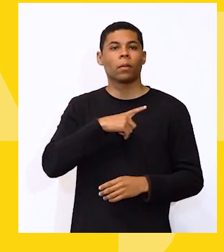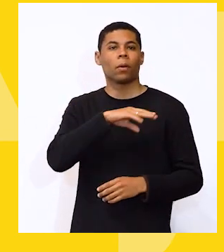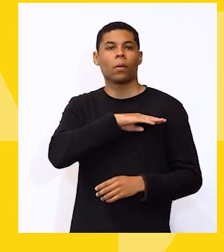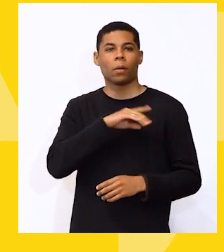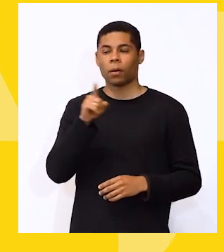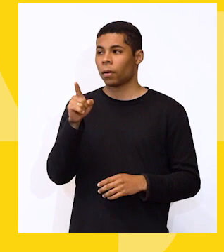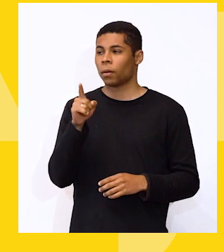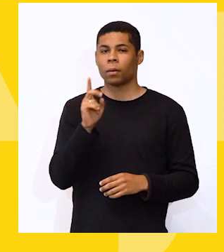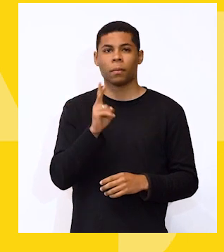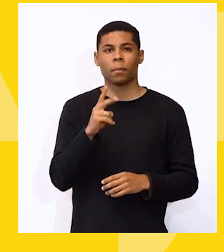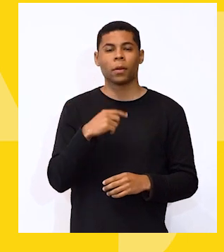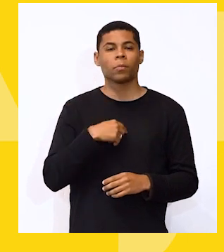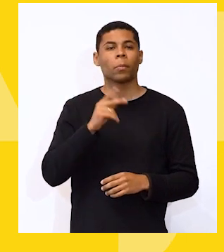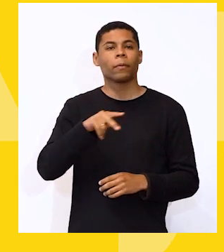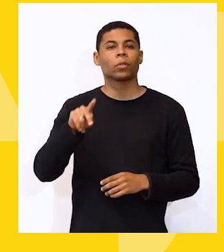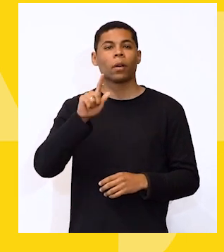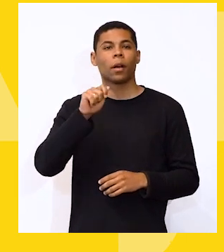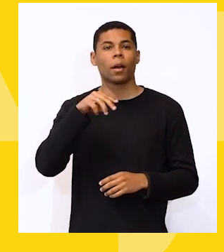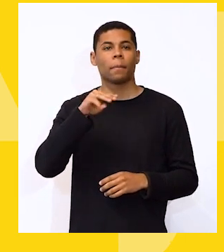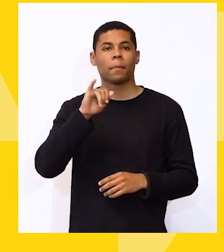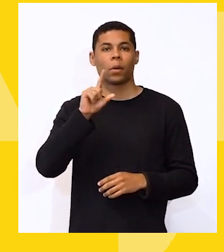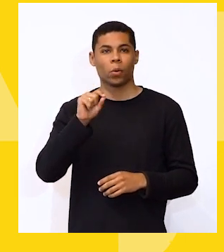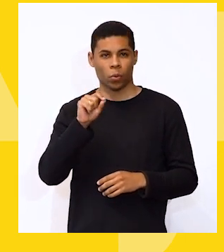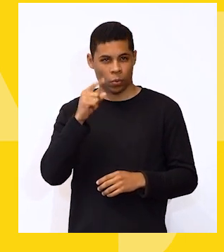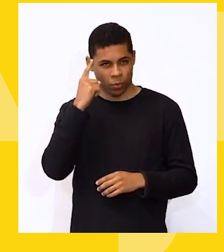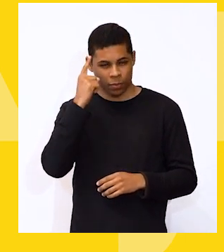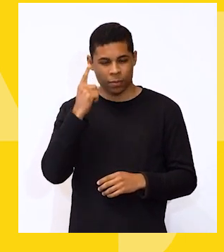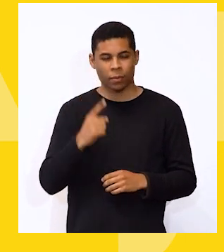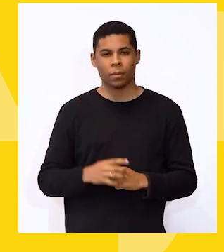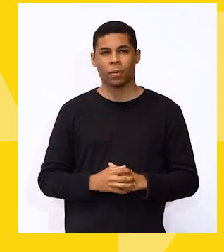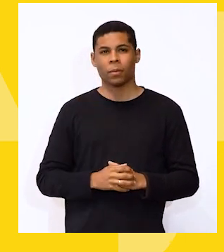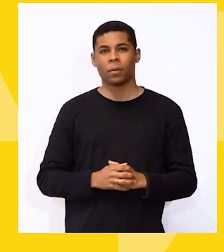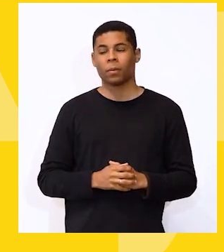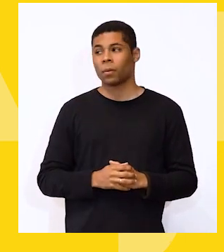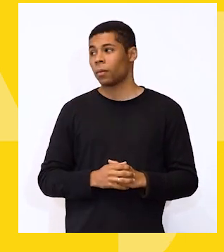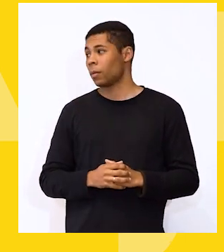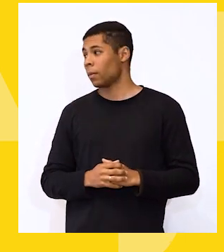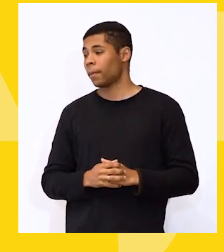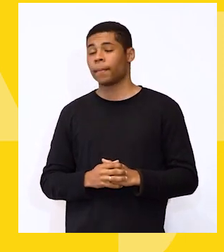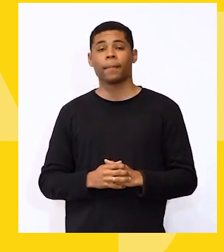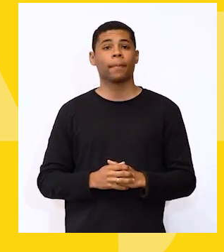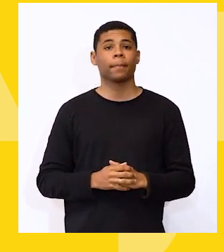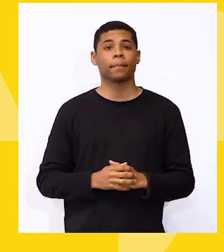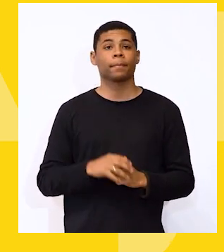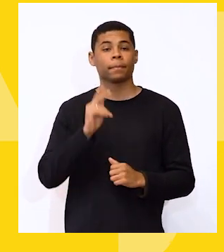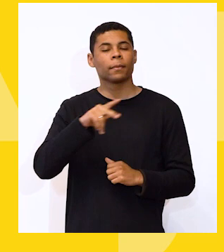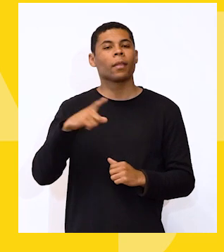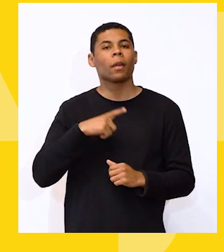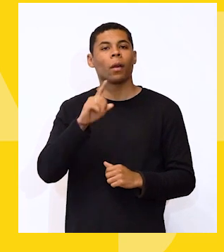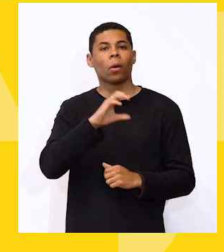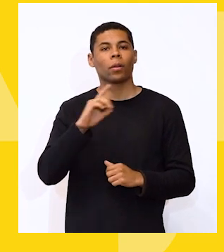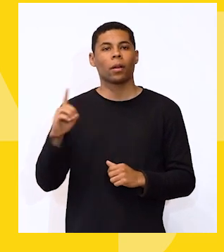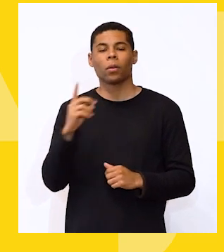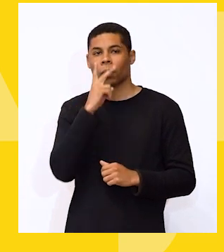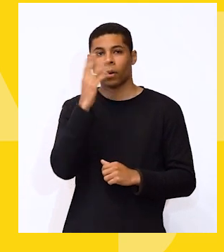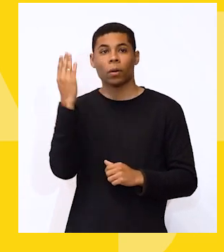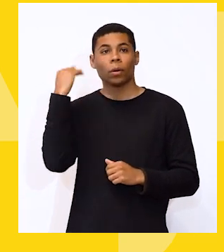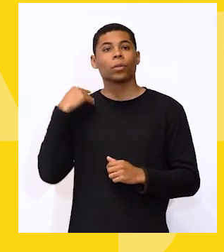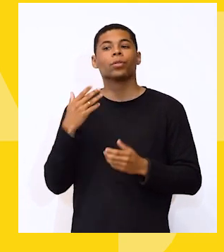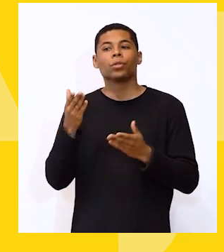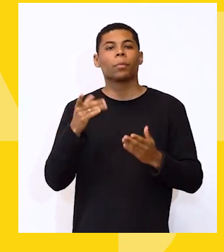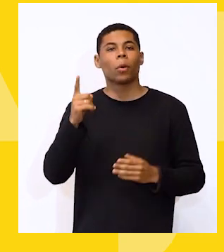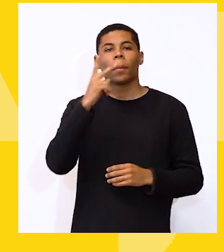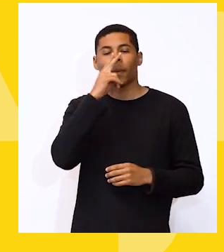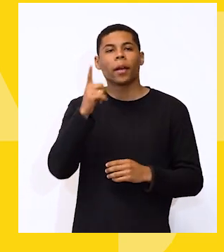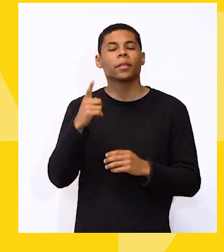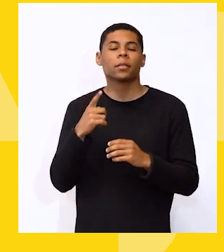da fmvz também Professor Gameiro Augusto alvogamero Nada de gostaria que ele trabalhasse conosco como coordenador quase que chegamos a fazer essa proposta